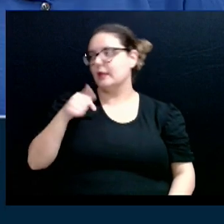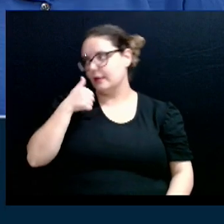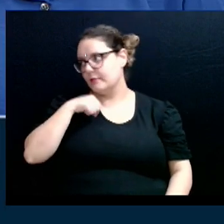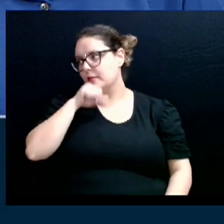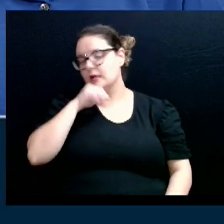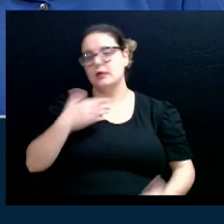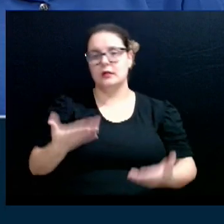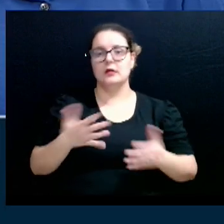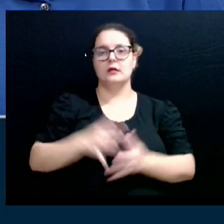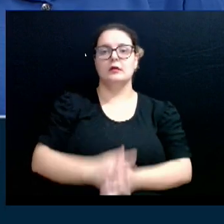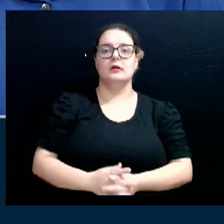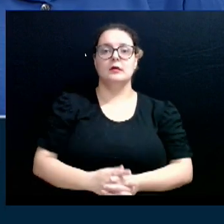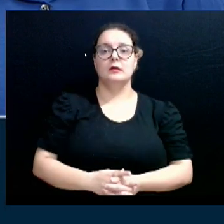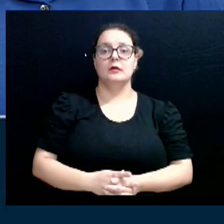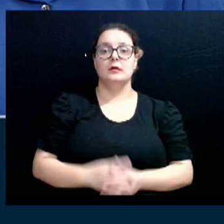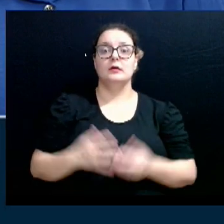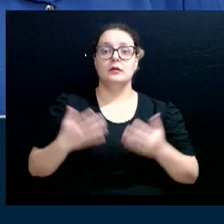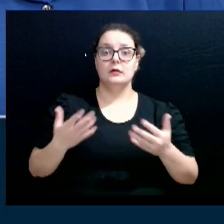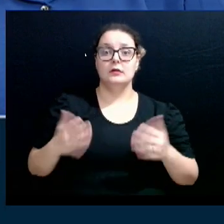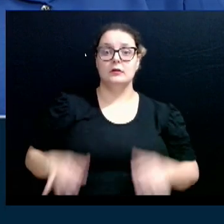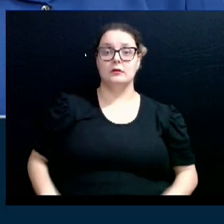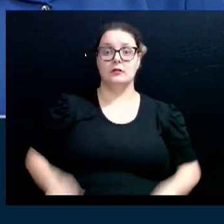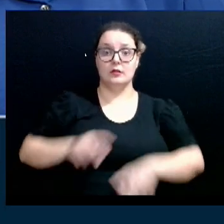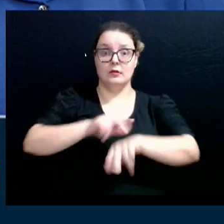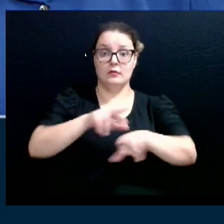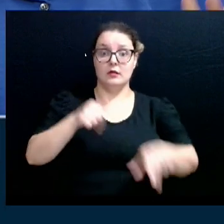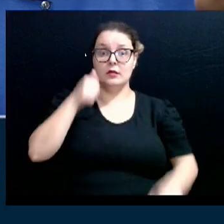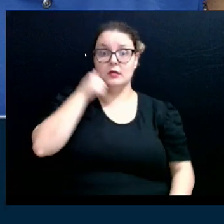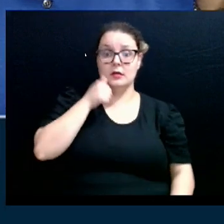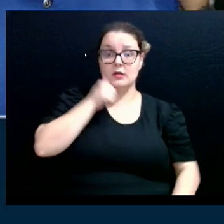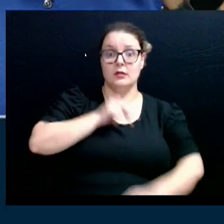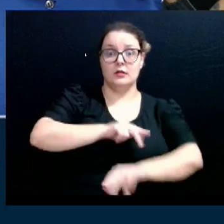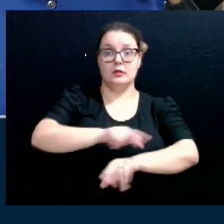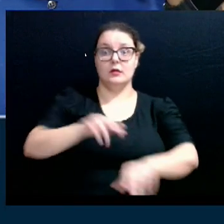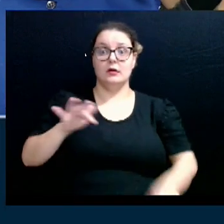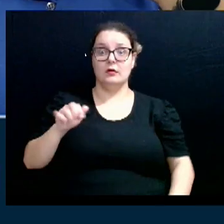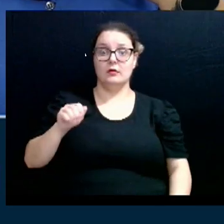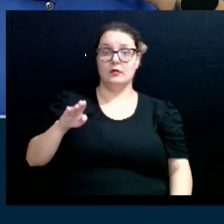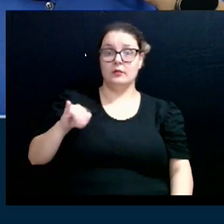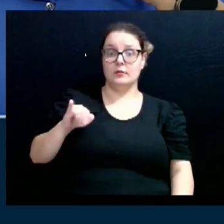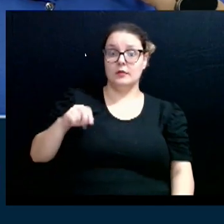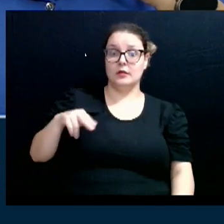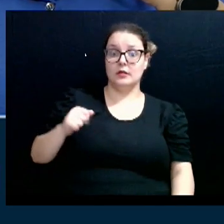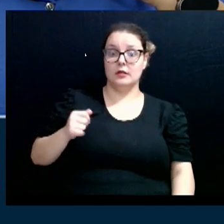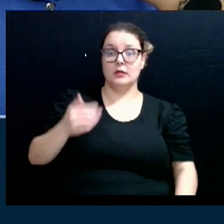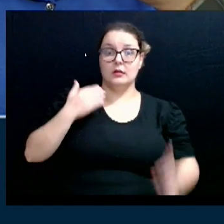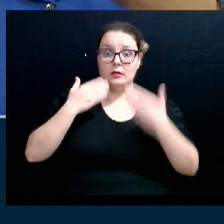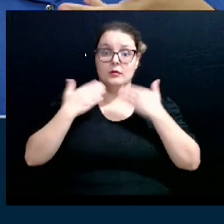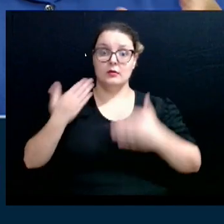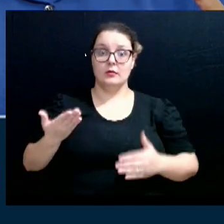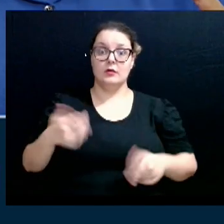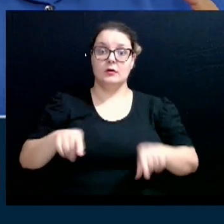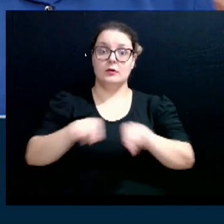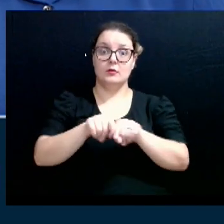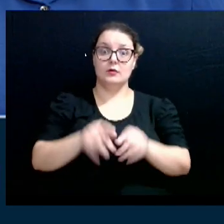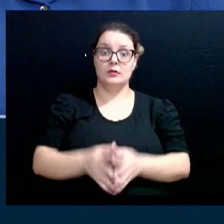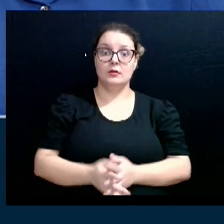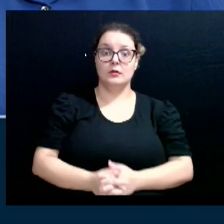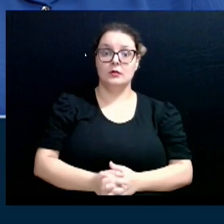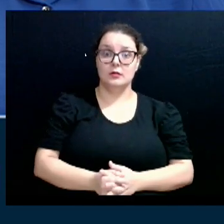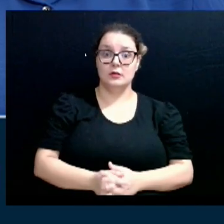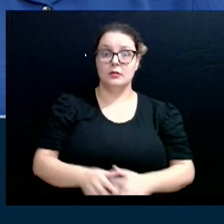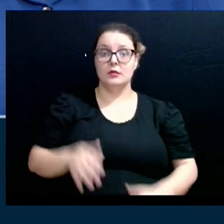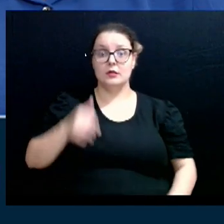né. Então, muitas dessas mulheres, Fabiana, falando com você agora também, essas mulheres elas não